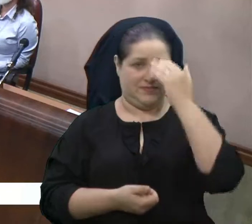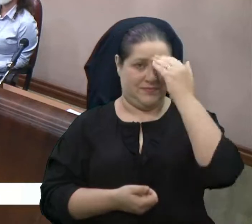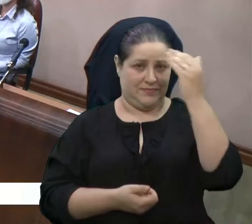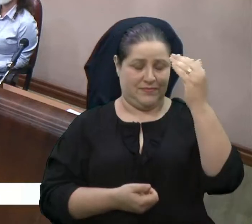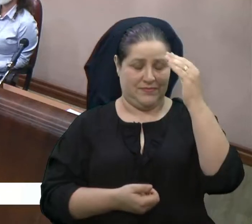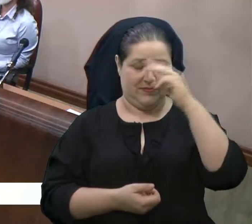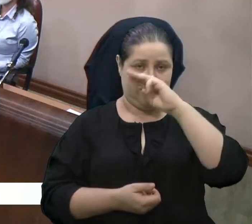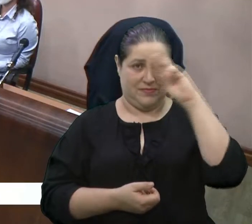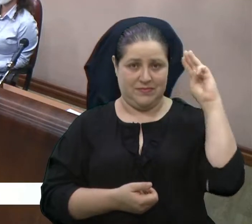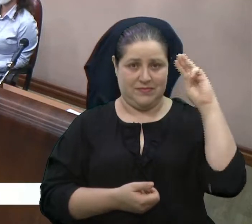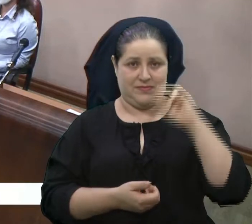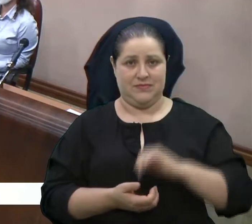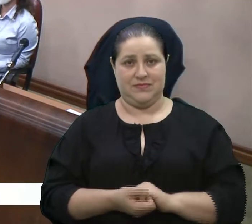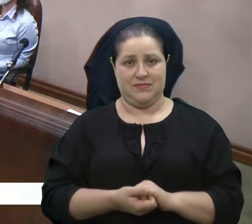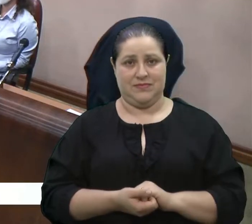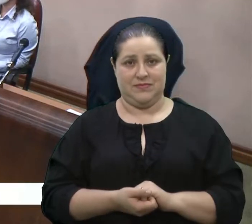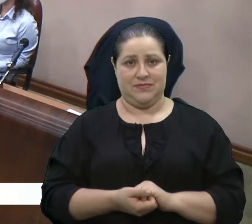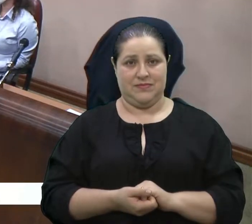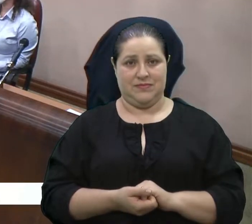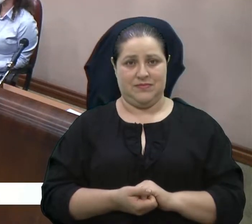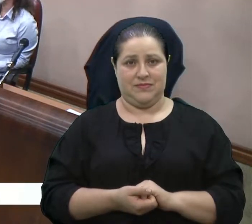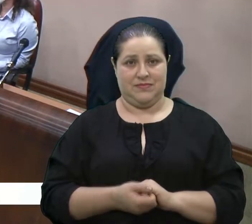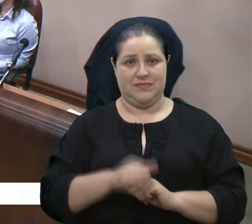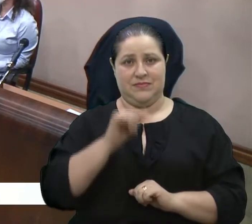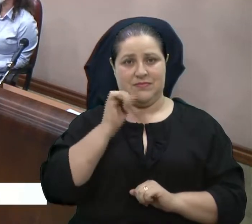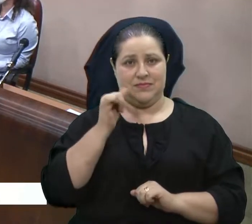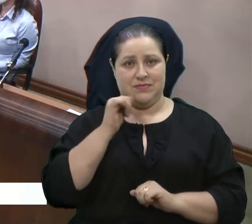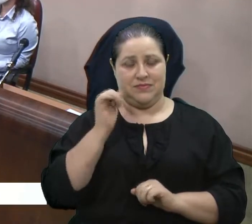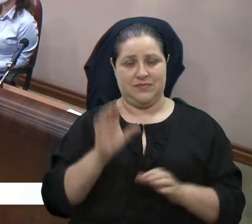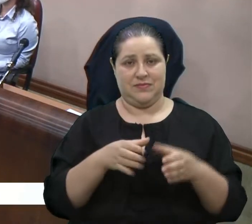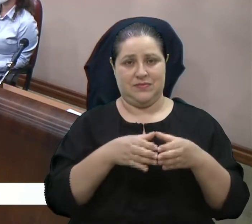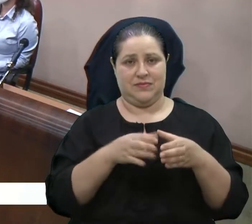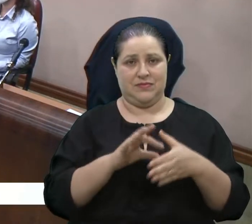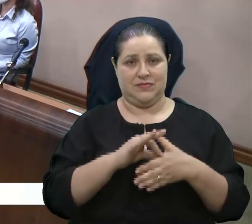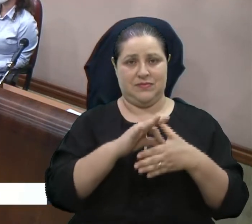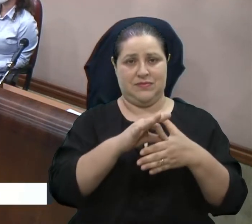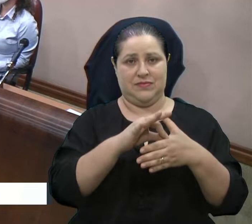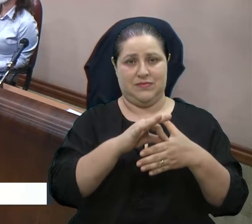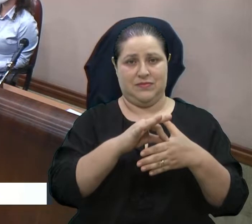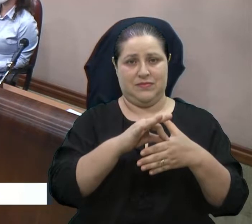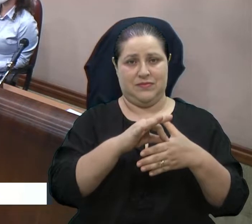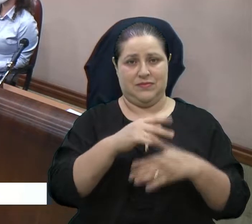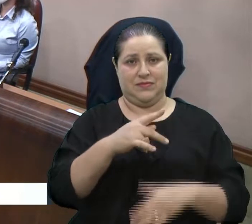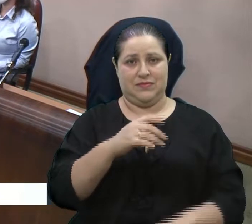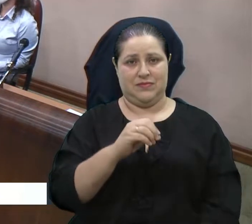O vereador Maurício Marcon, da bancada do Podemos, em declaração de livre.